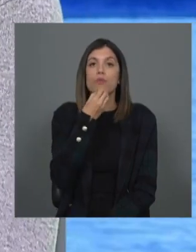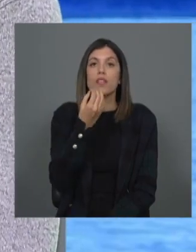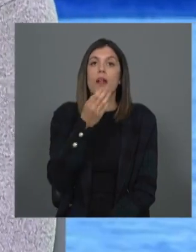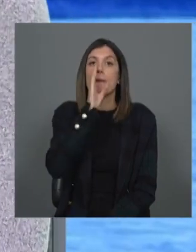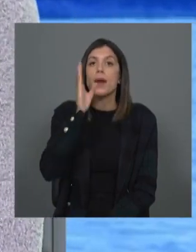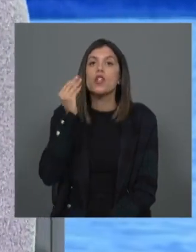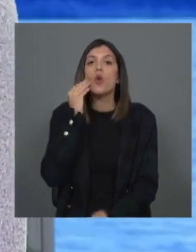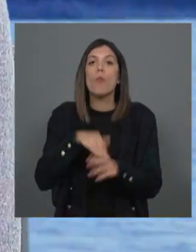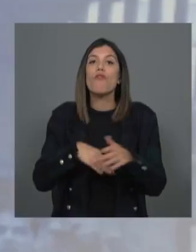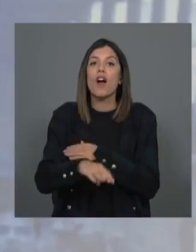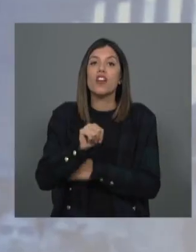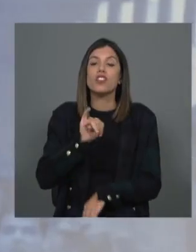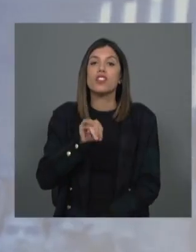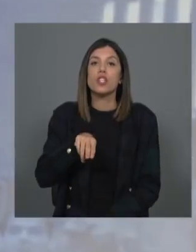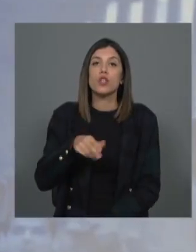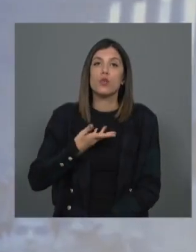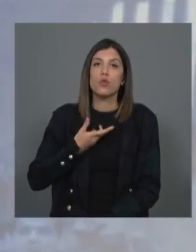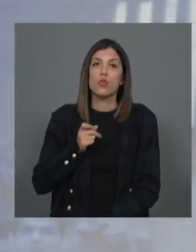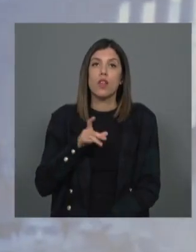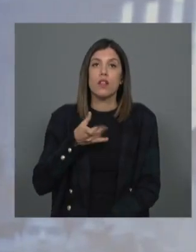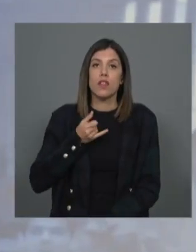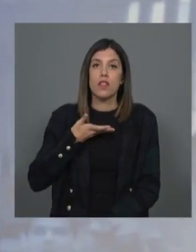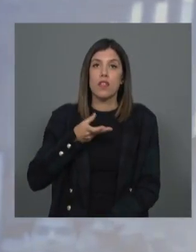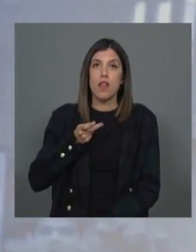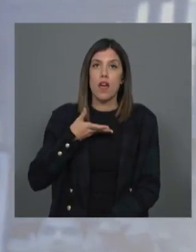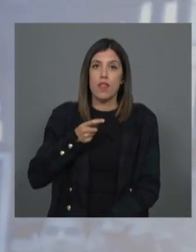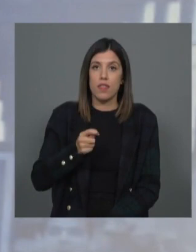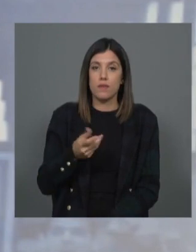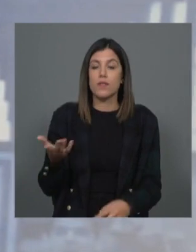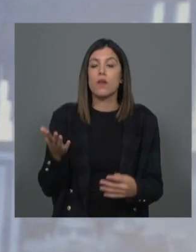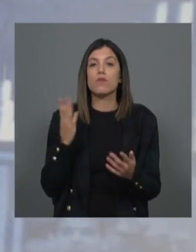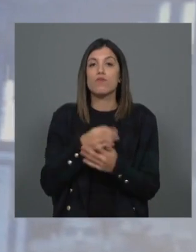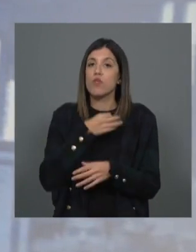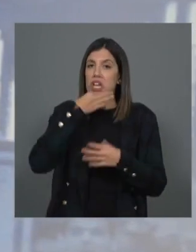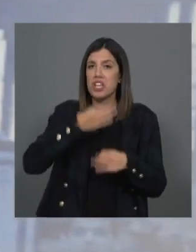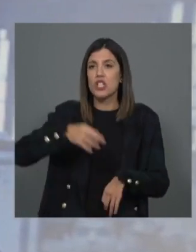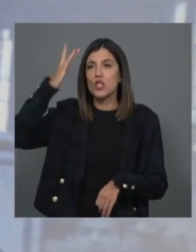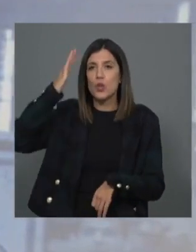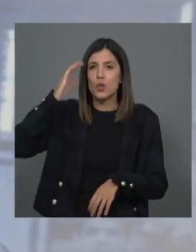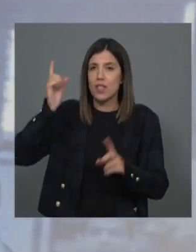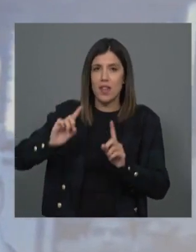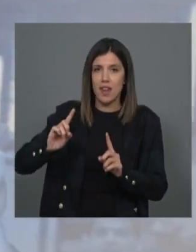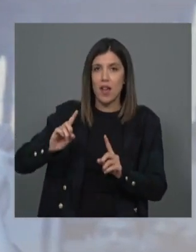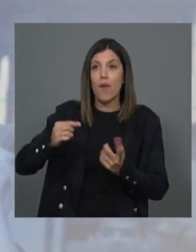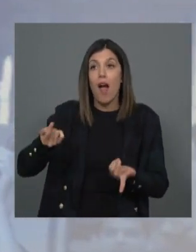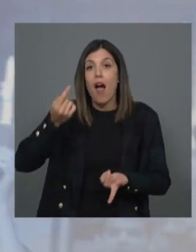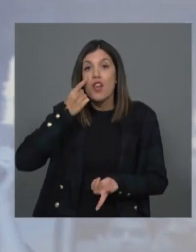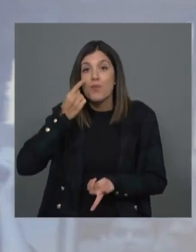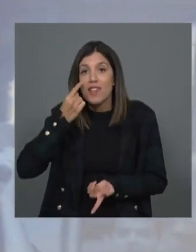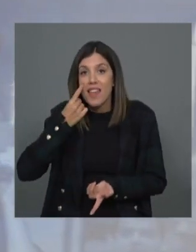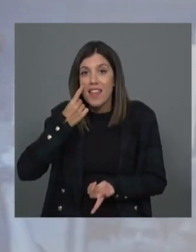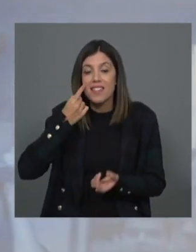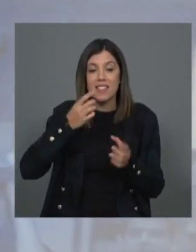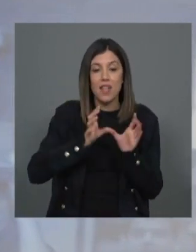sinodalidade. E acredito que, de facto, isto não será só uma teoria que vai ser apresentada, será, sobretudo, uma experiência que a